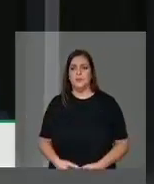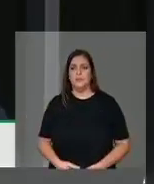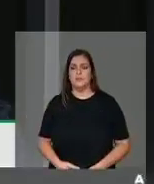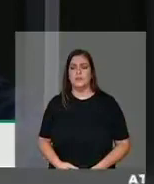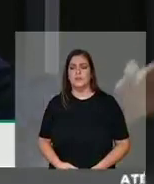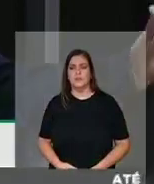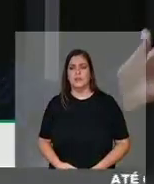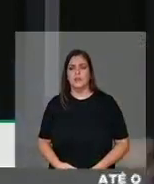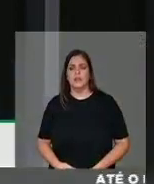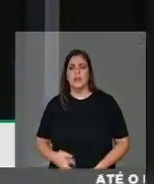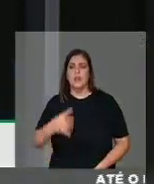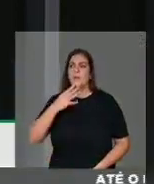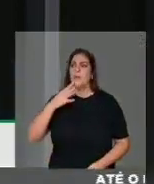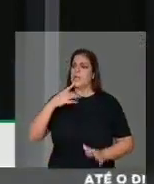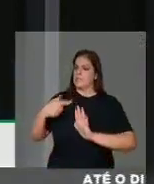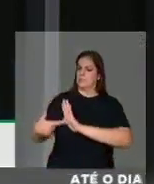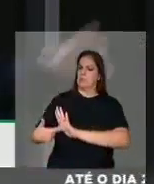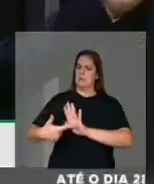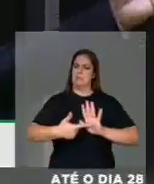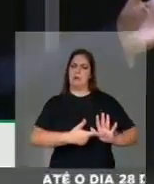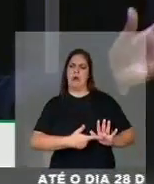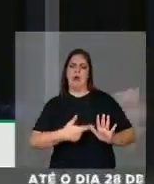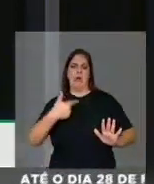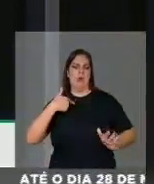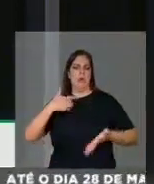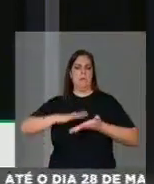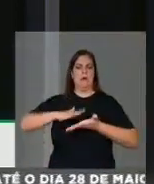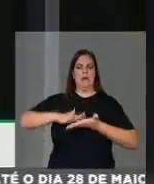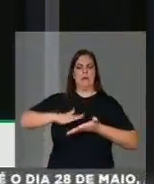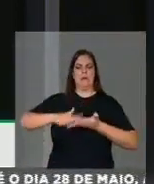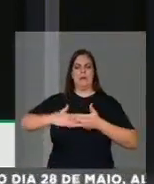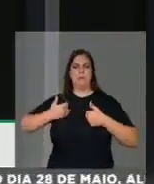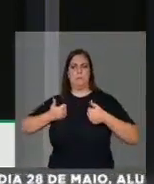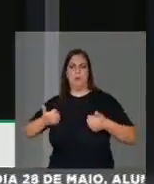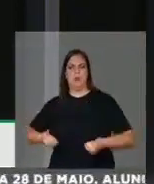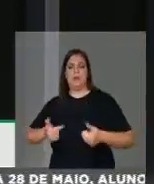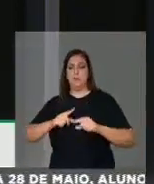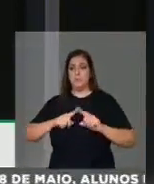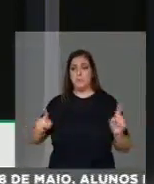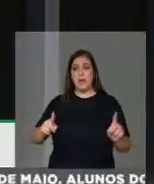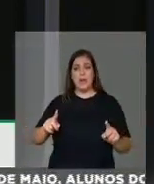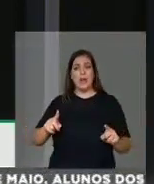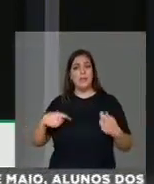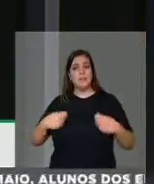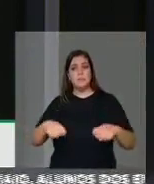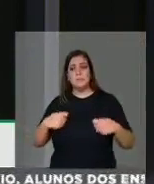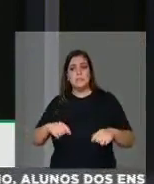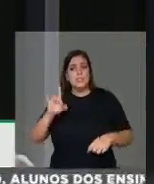o conhecimento ou o reconhecimento público, quando a função de um juiz é